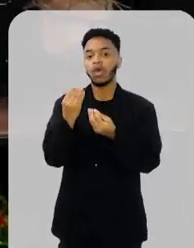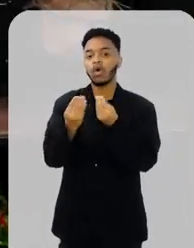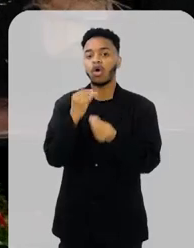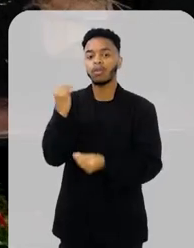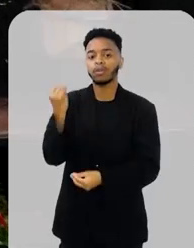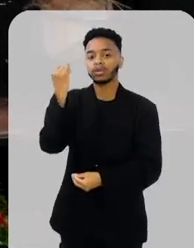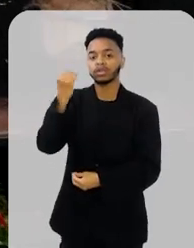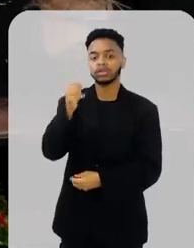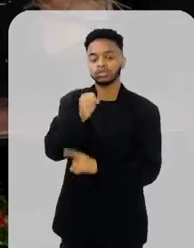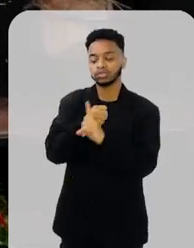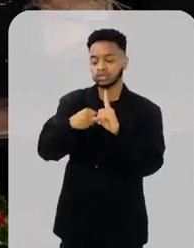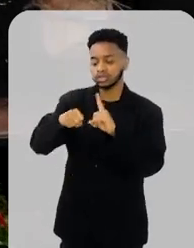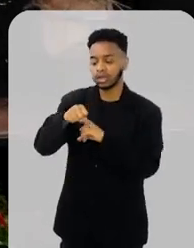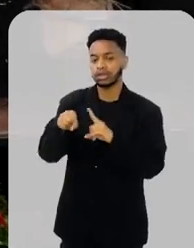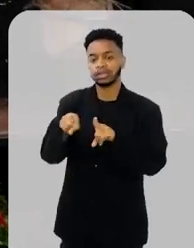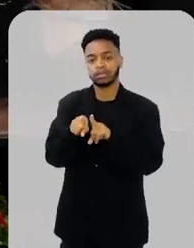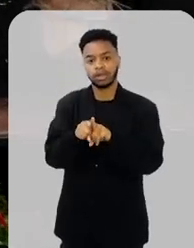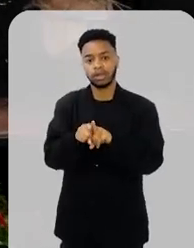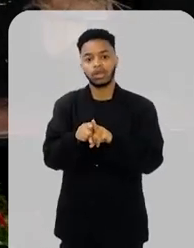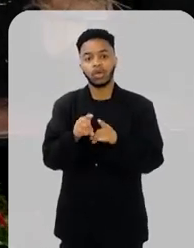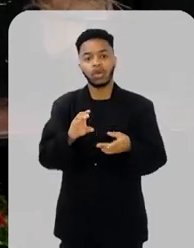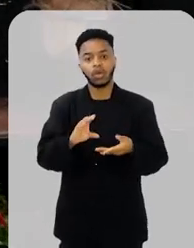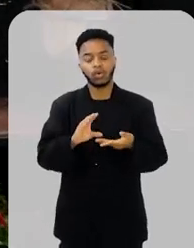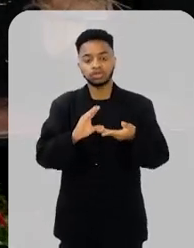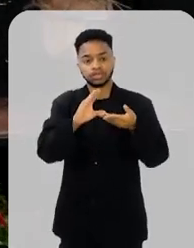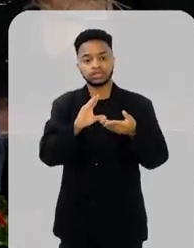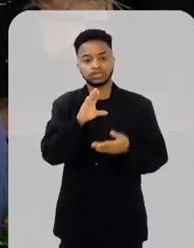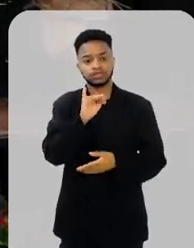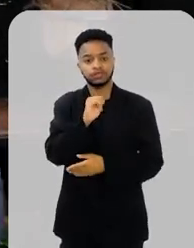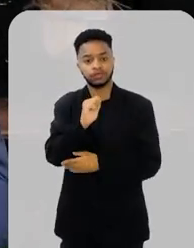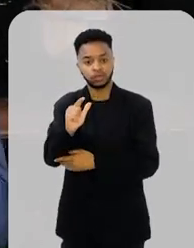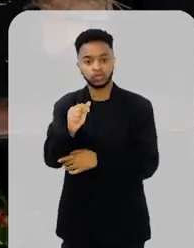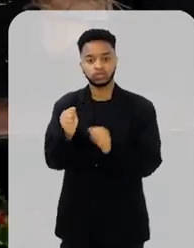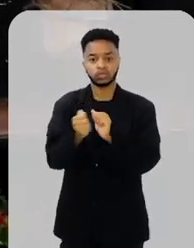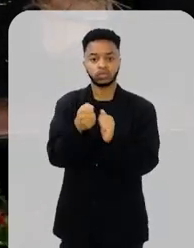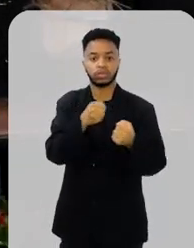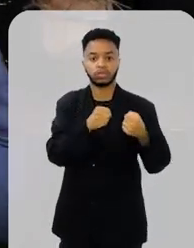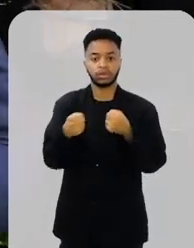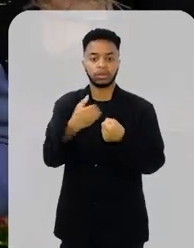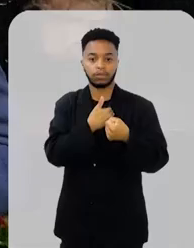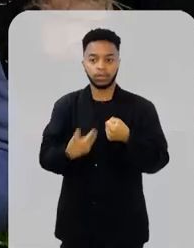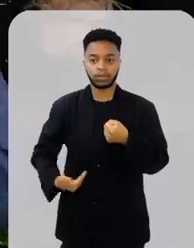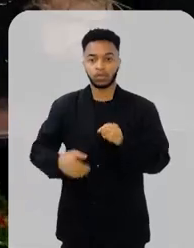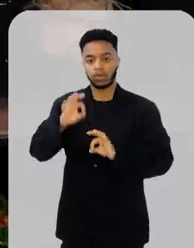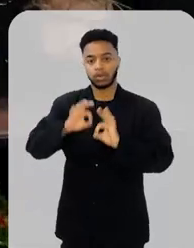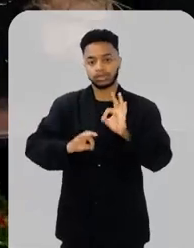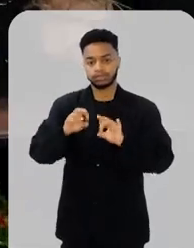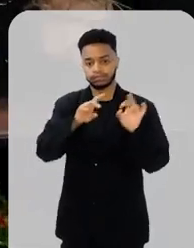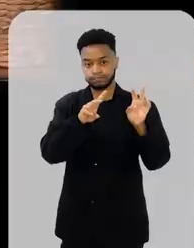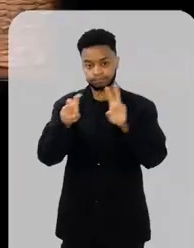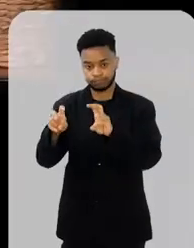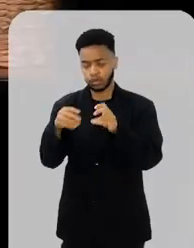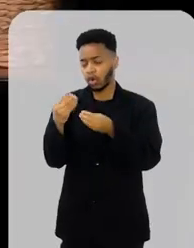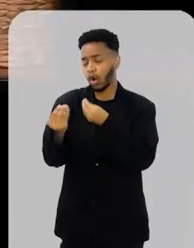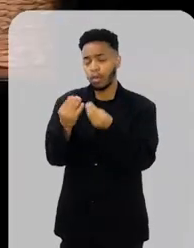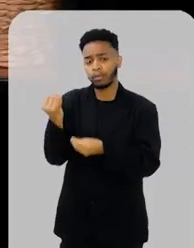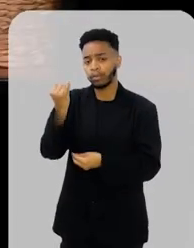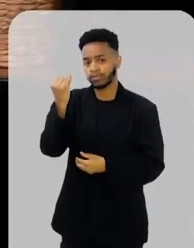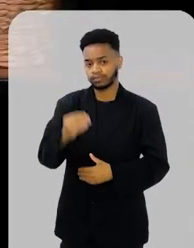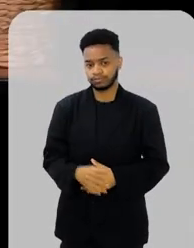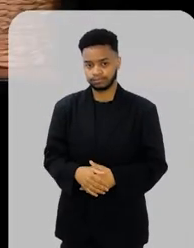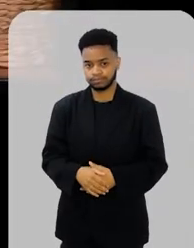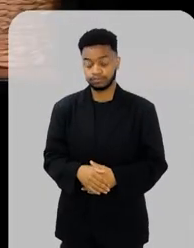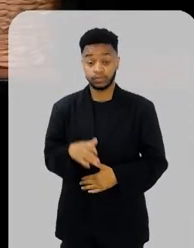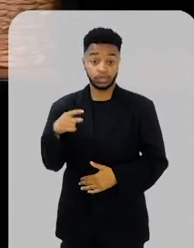desse diálogo da sociedade civil, através dos conselhos de direitos, com o poder público na regulação desse tema? Bem,